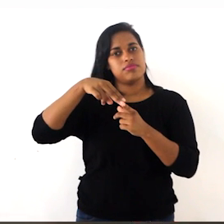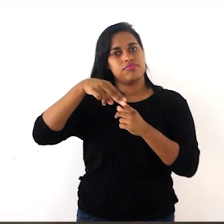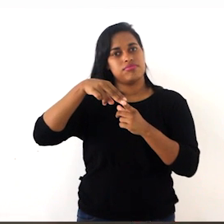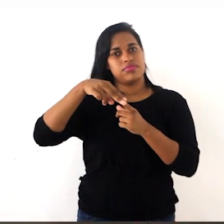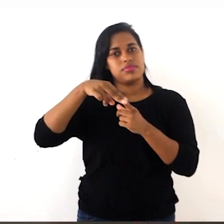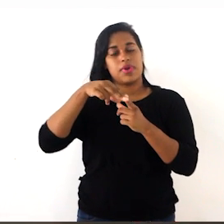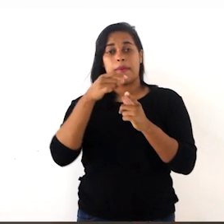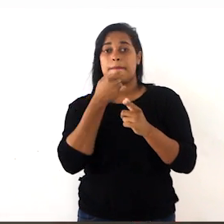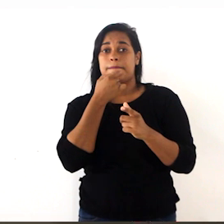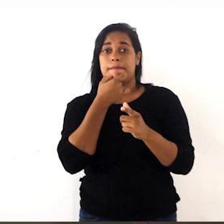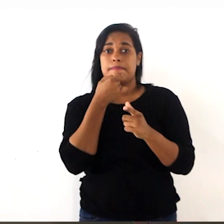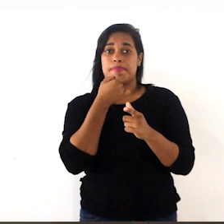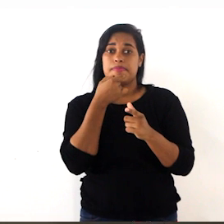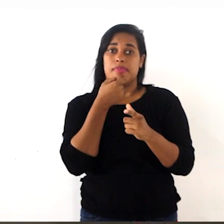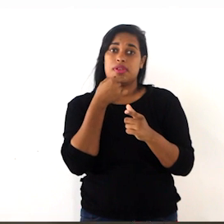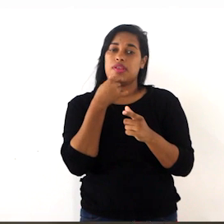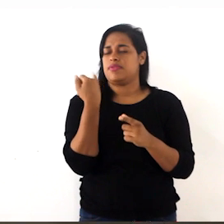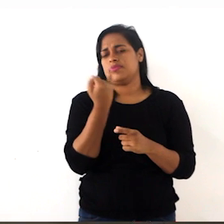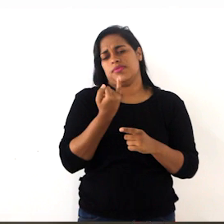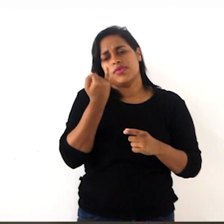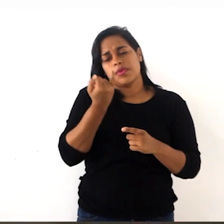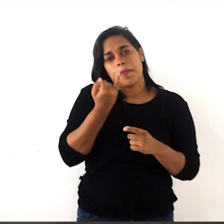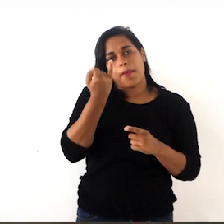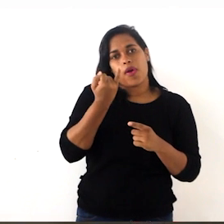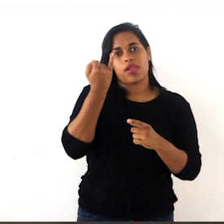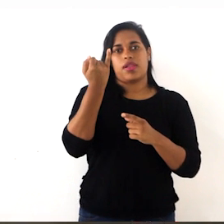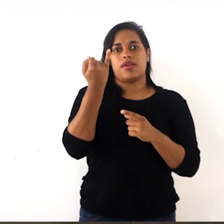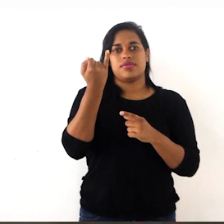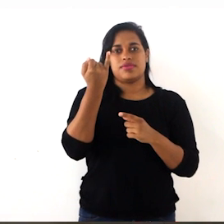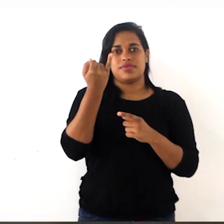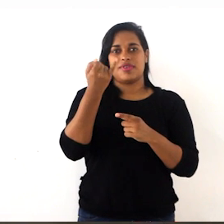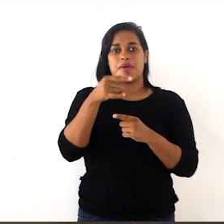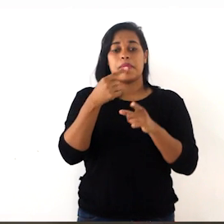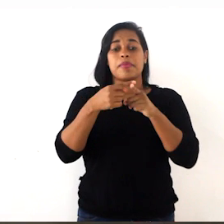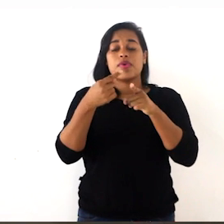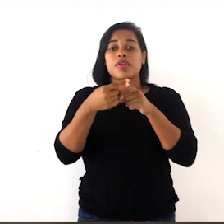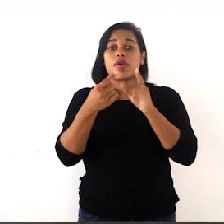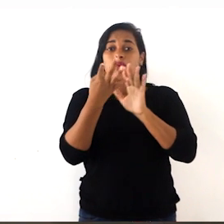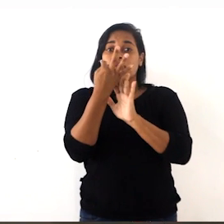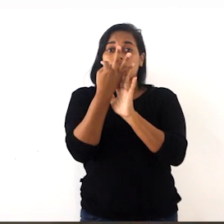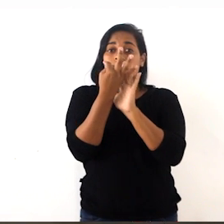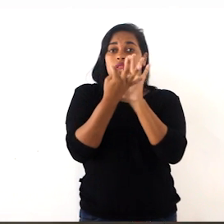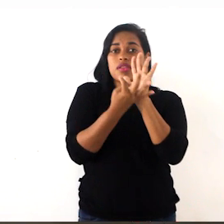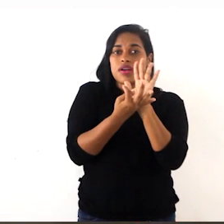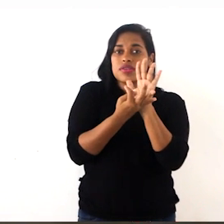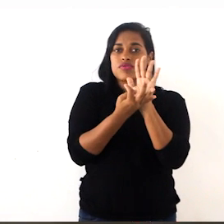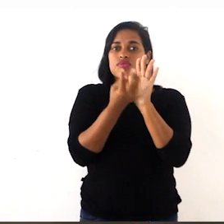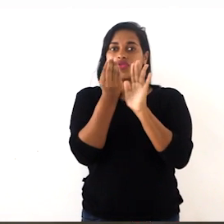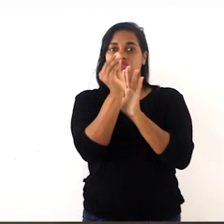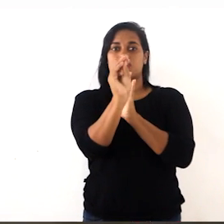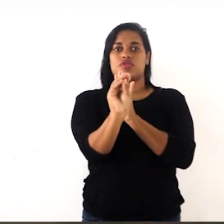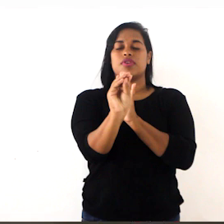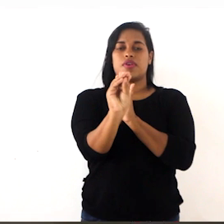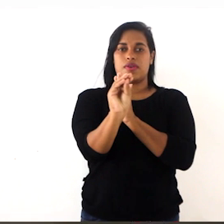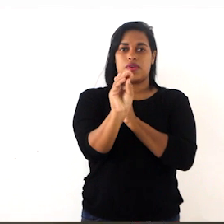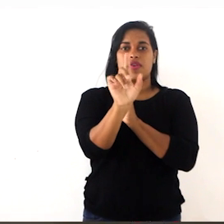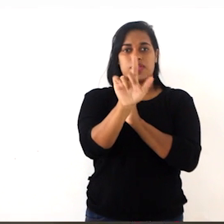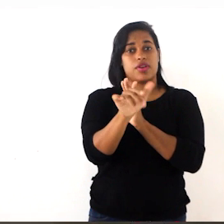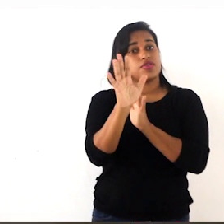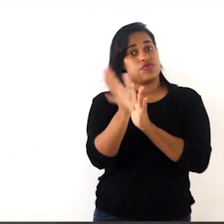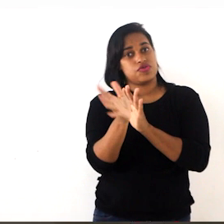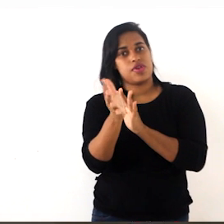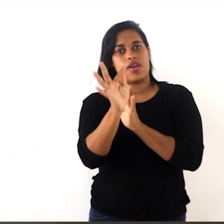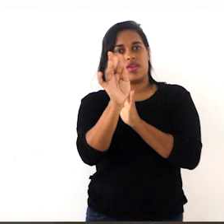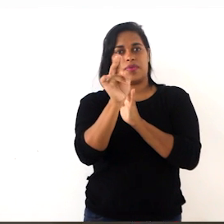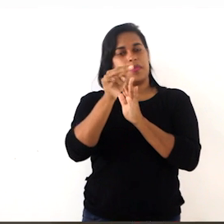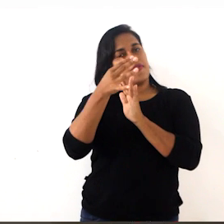Function é uma palavra-chave que vai definir que o texto que a gente colocar logo a seguir vai ser uma